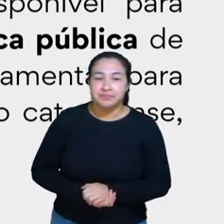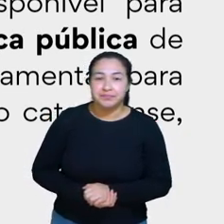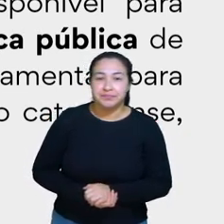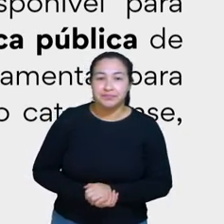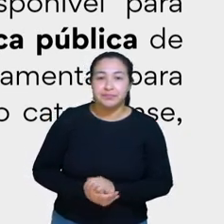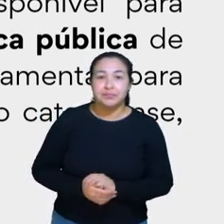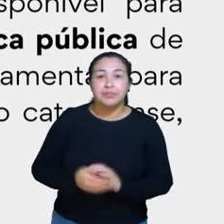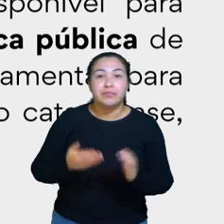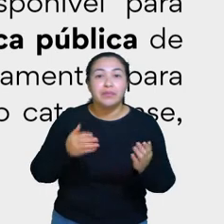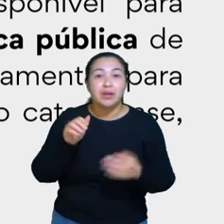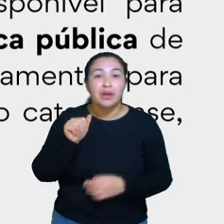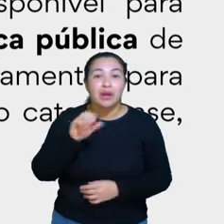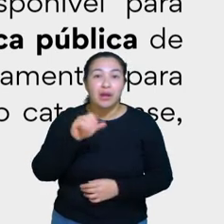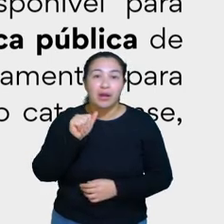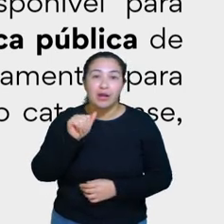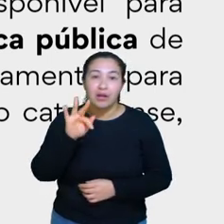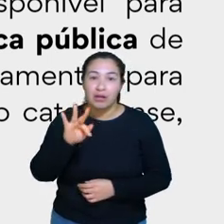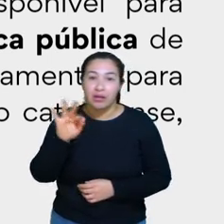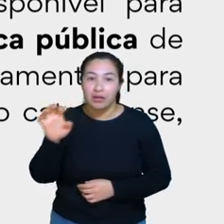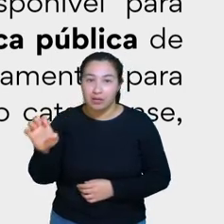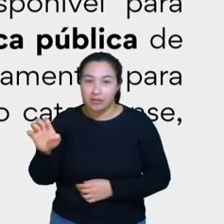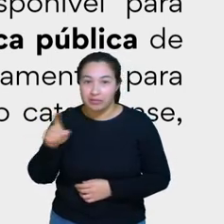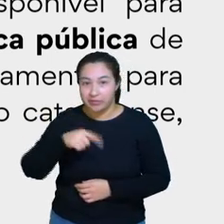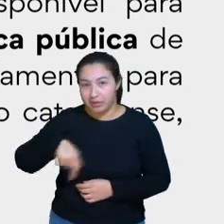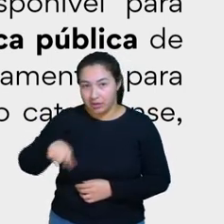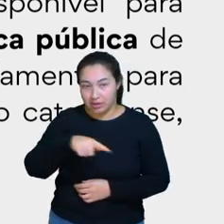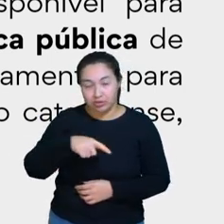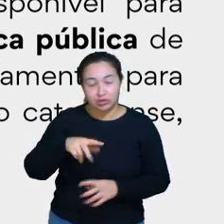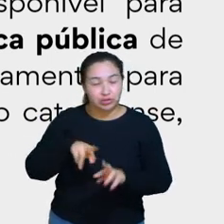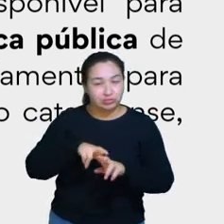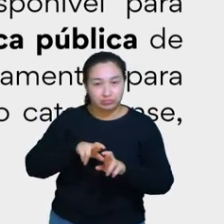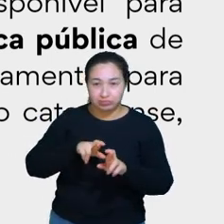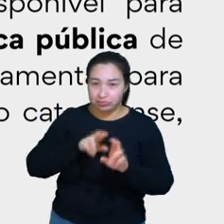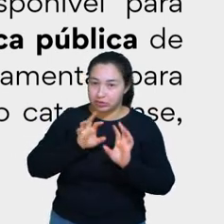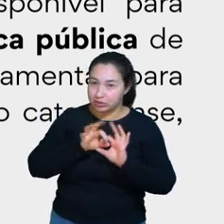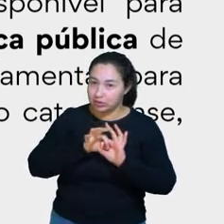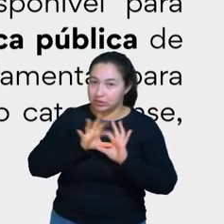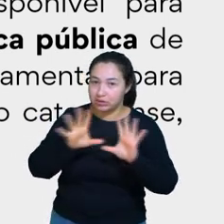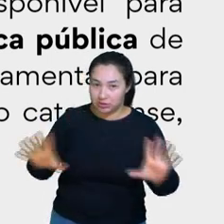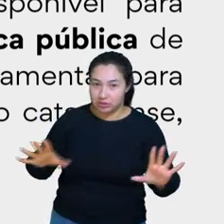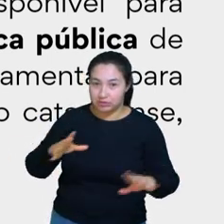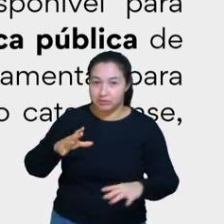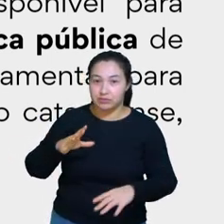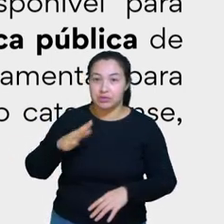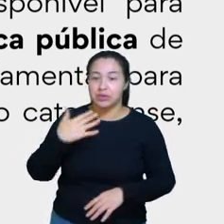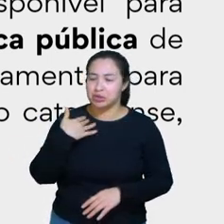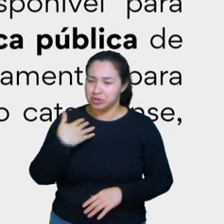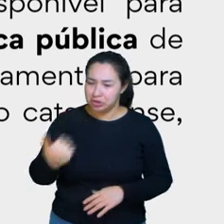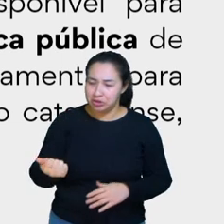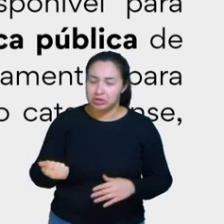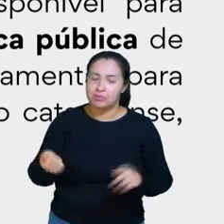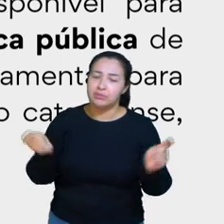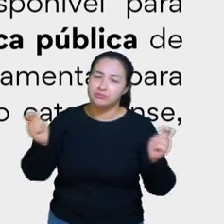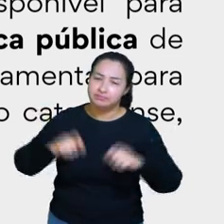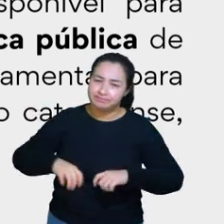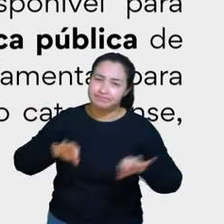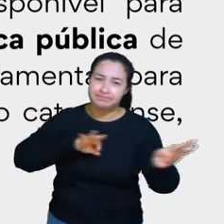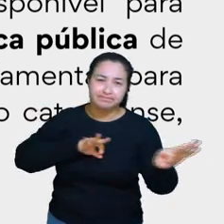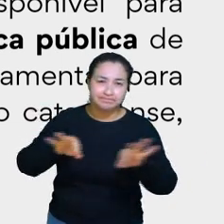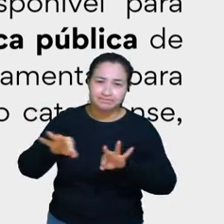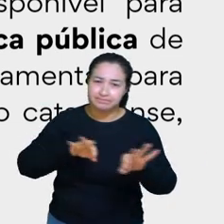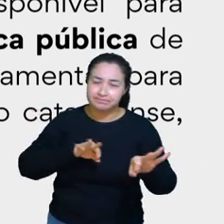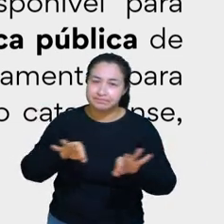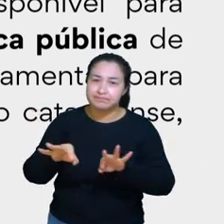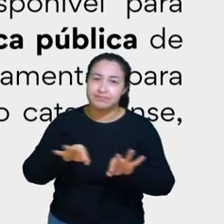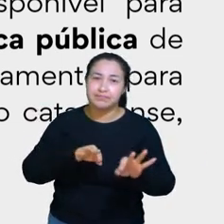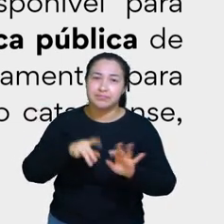CAF também então nós estamos aqui nos colocando à disposição estamos disponíveis para a construção de uma política pública eh